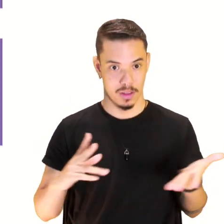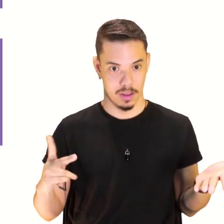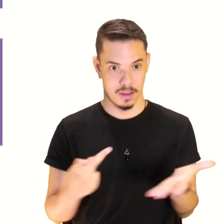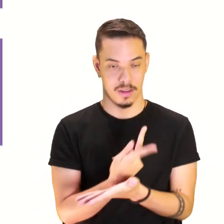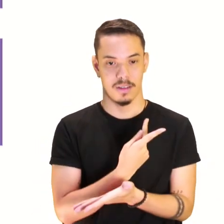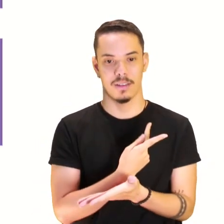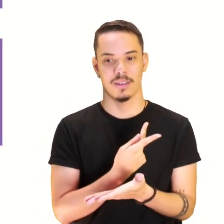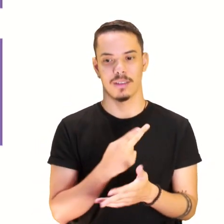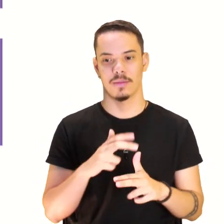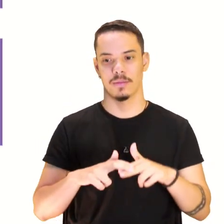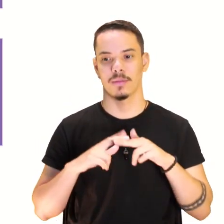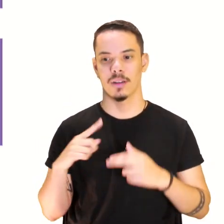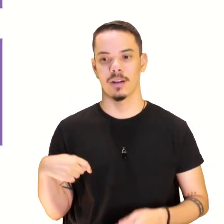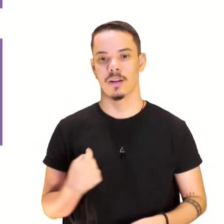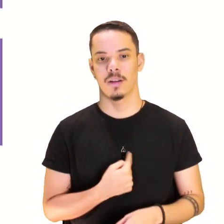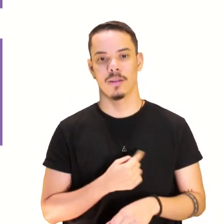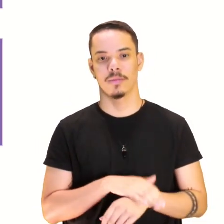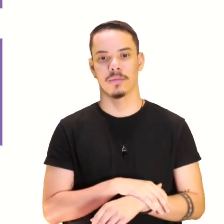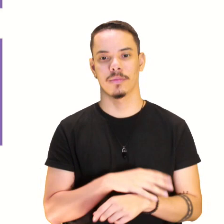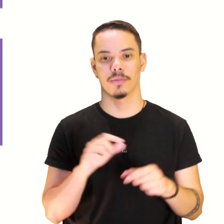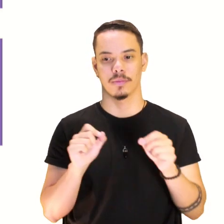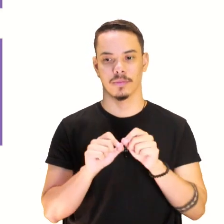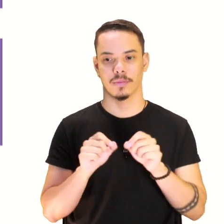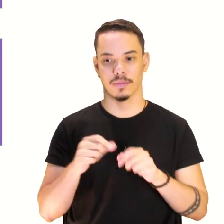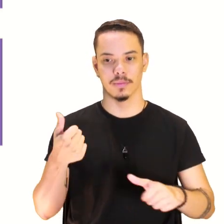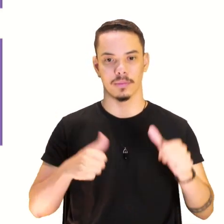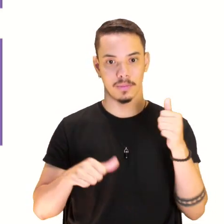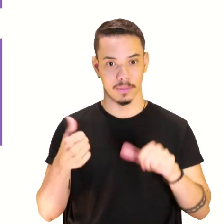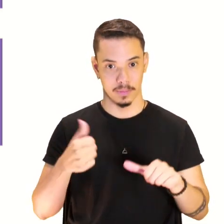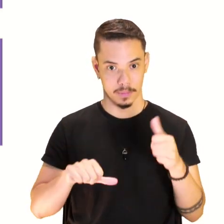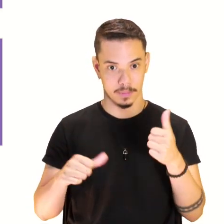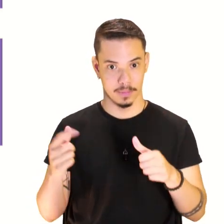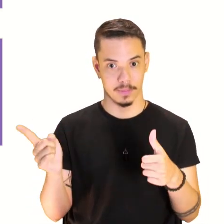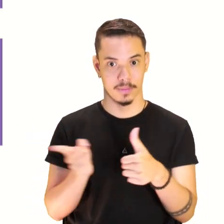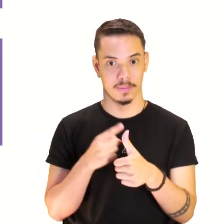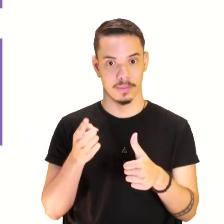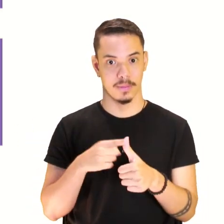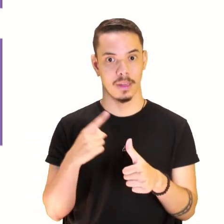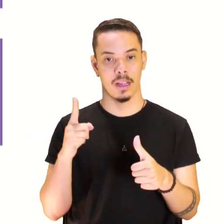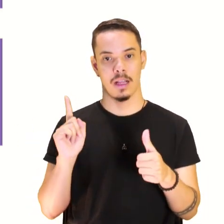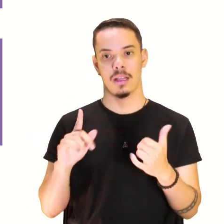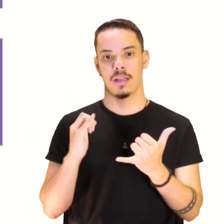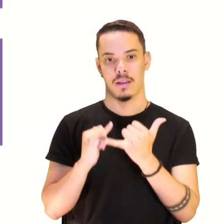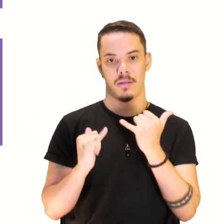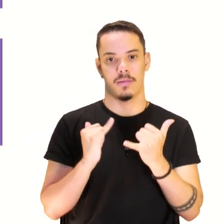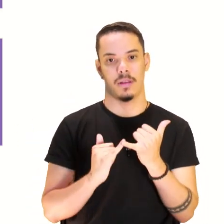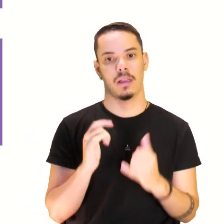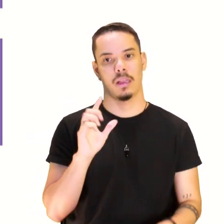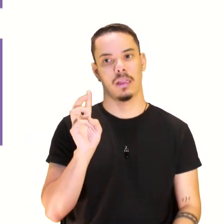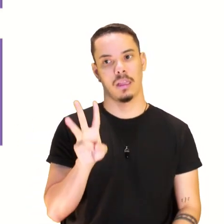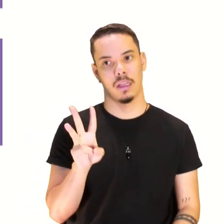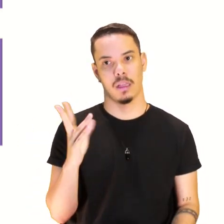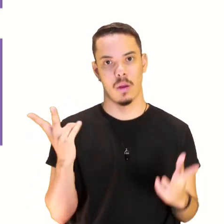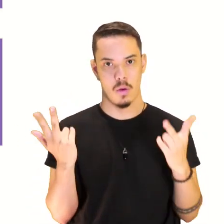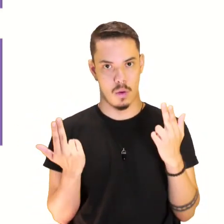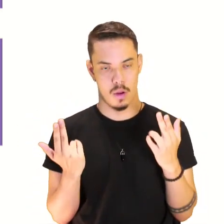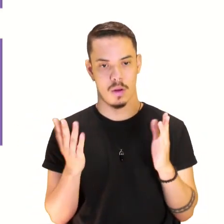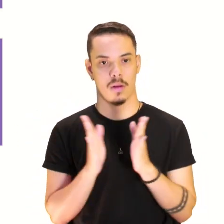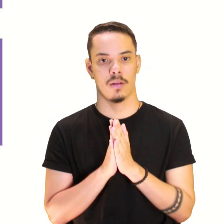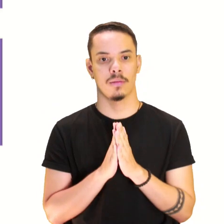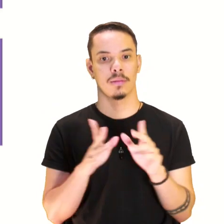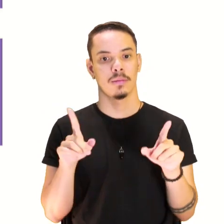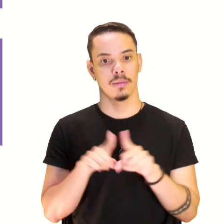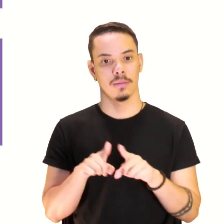casos, para a gente fazer uma análise, para começo de conversa, para ser semelhante, tem que ter 3 ângulos iguais e 3